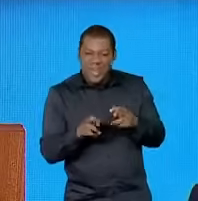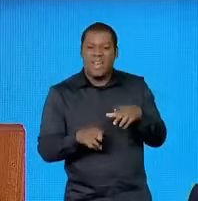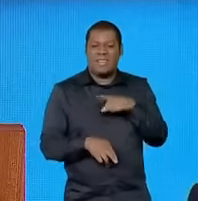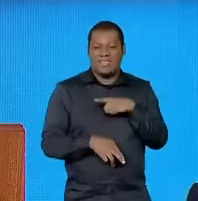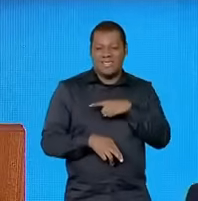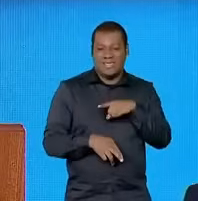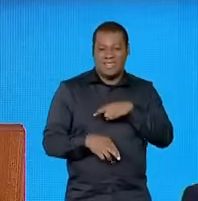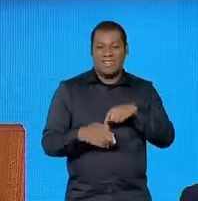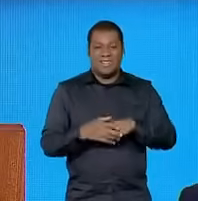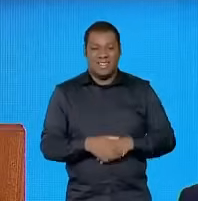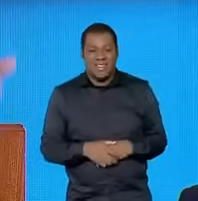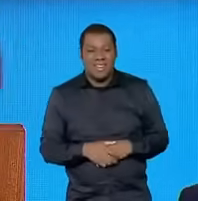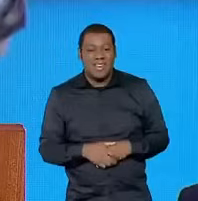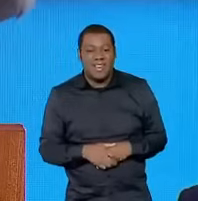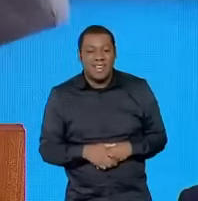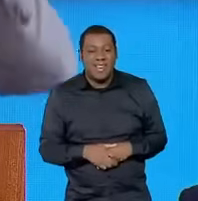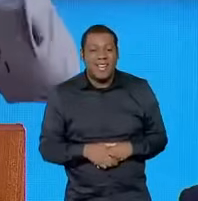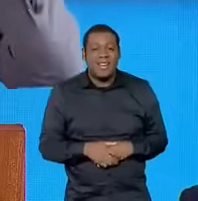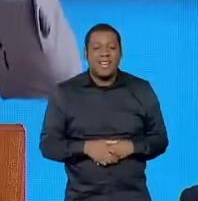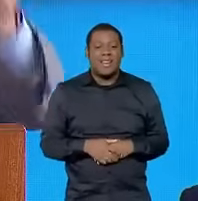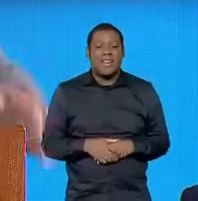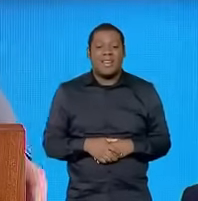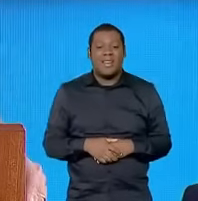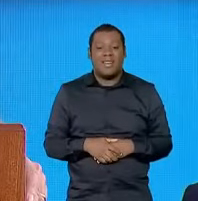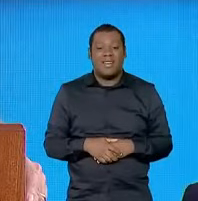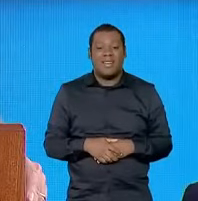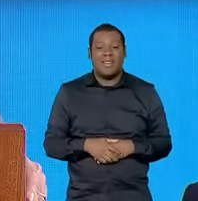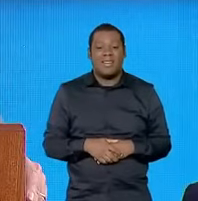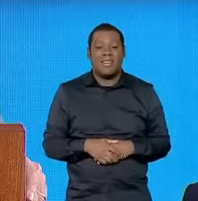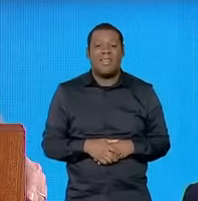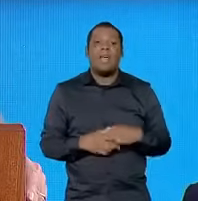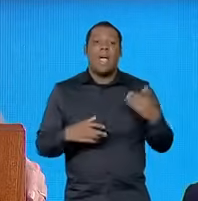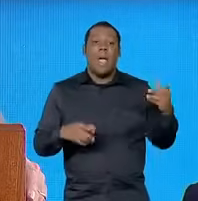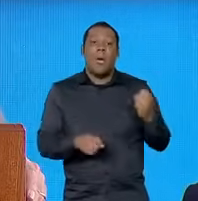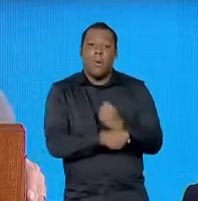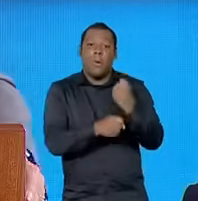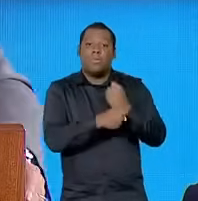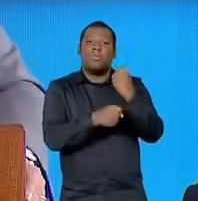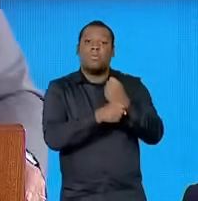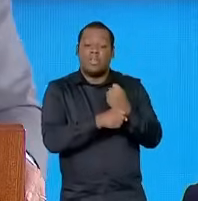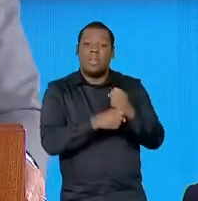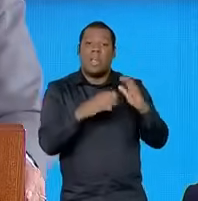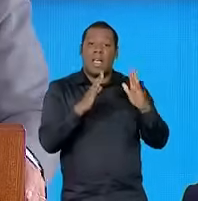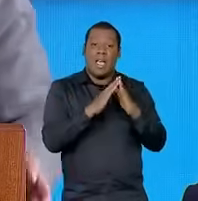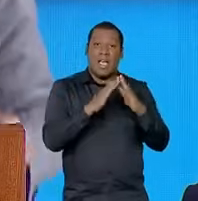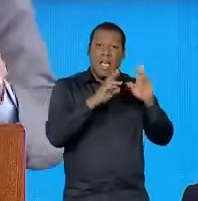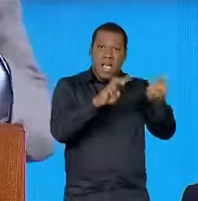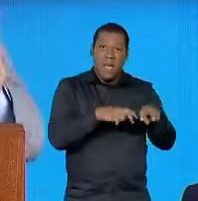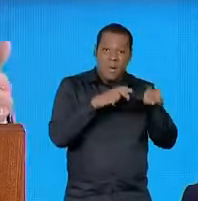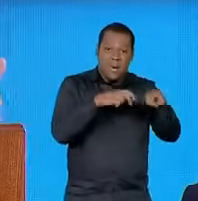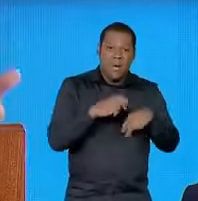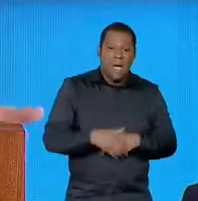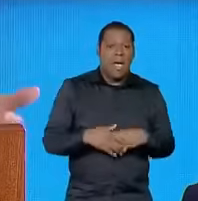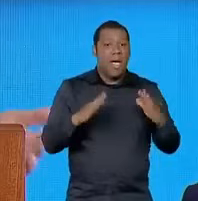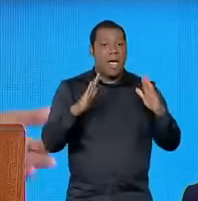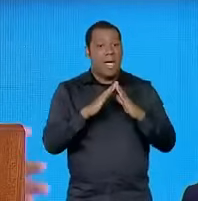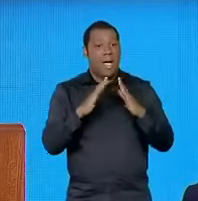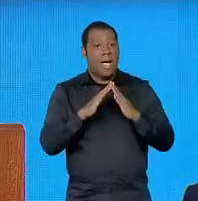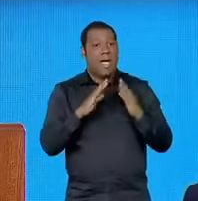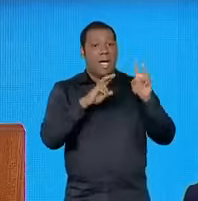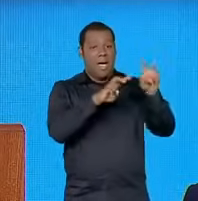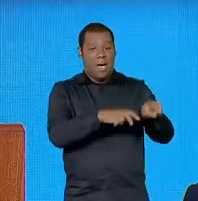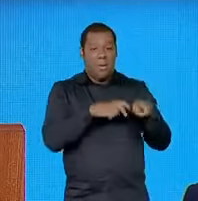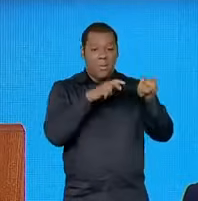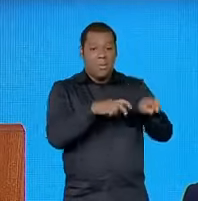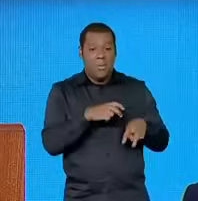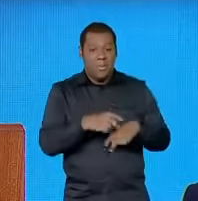gente quer. Eu fui ver a primeira casa rural que nós fizemos, eu voltei boquiaberto. A casa rural era feita como se